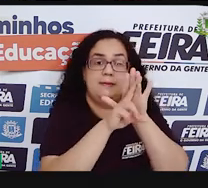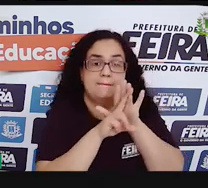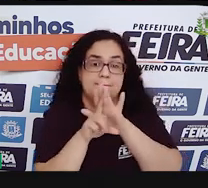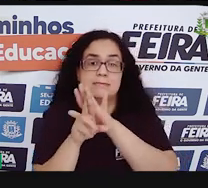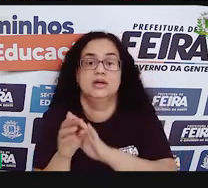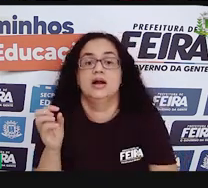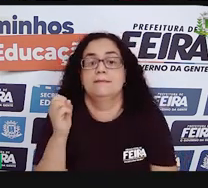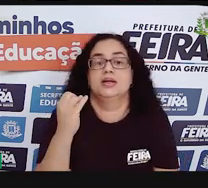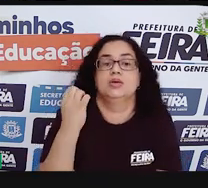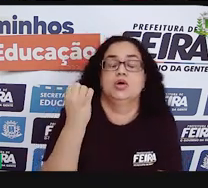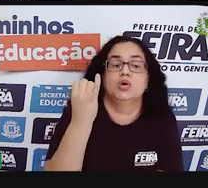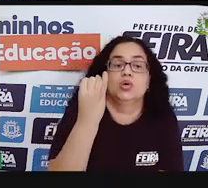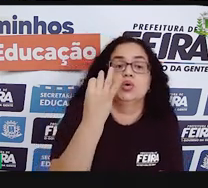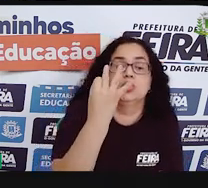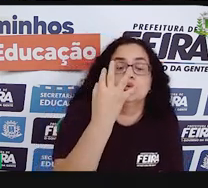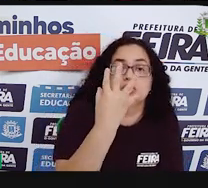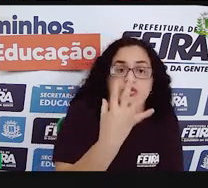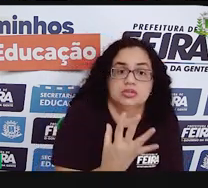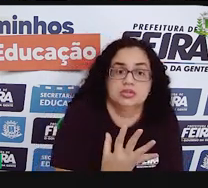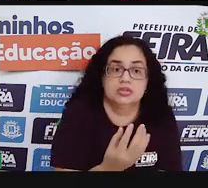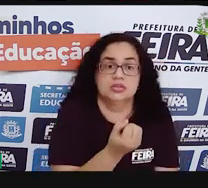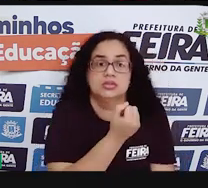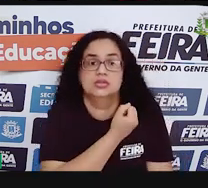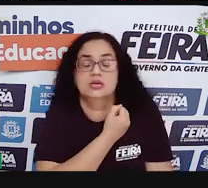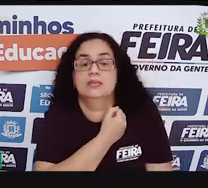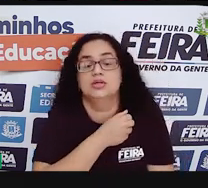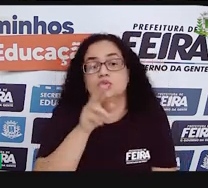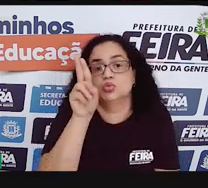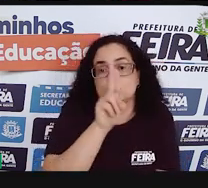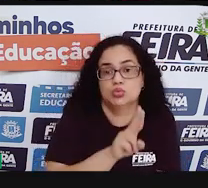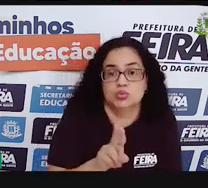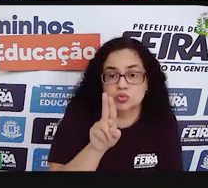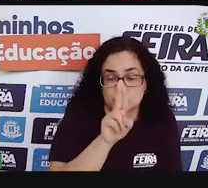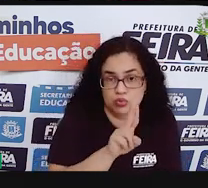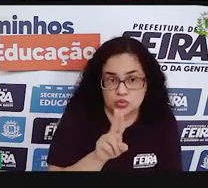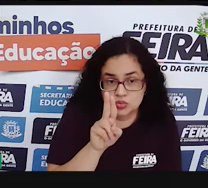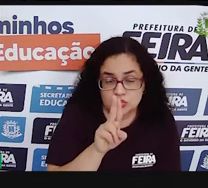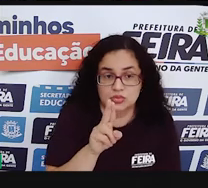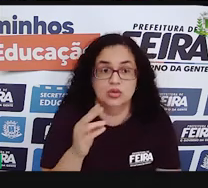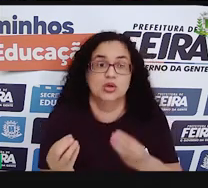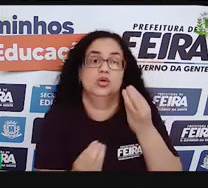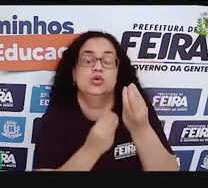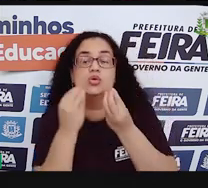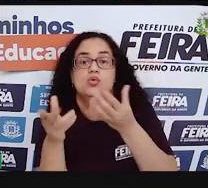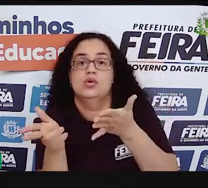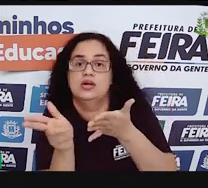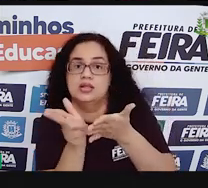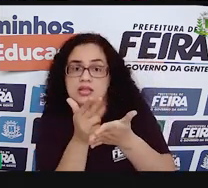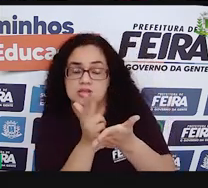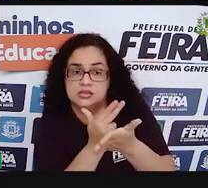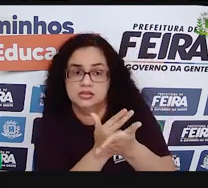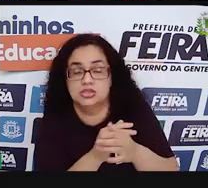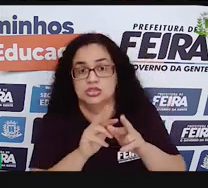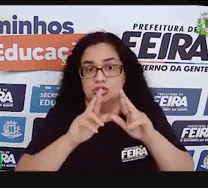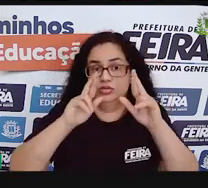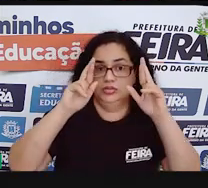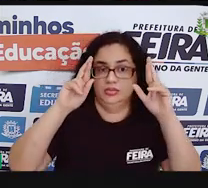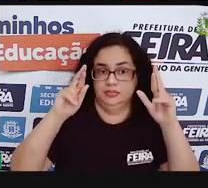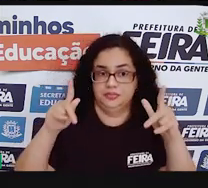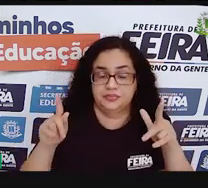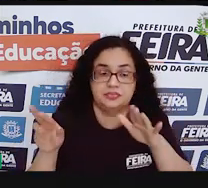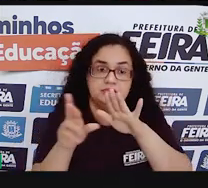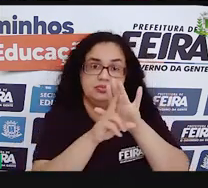mesmas quantidades, os mesmos dados, né? Mas utilizando uma formatação, né? Um desenho diferente